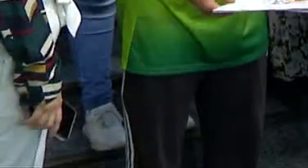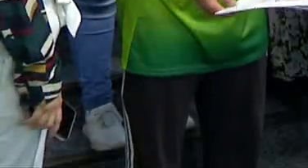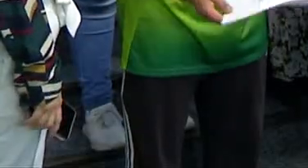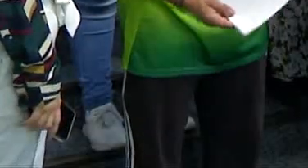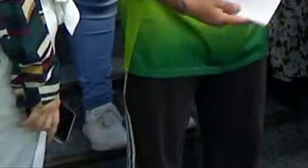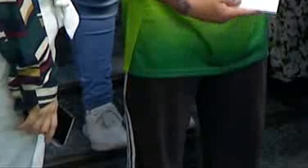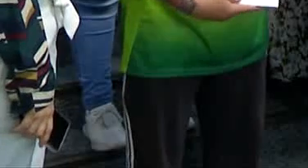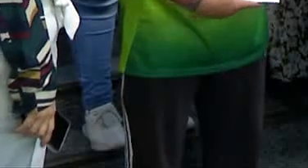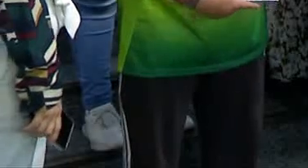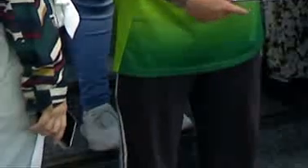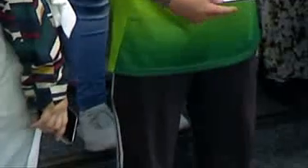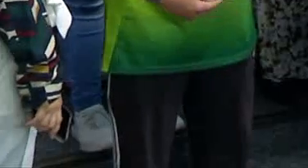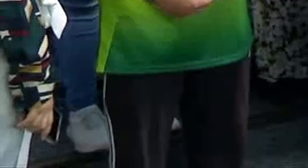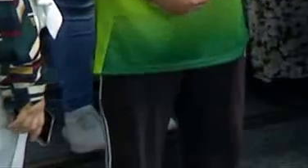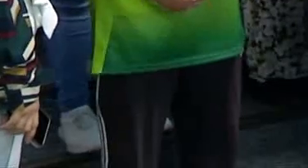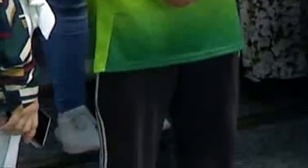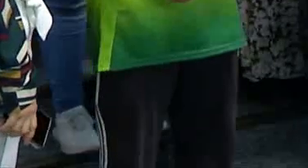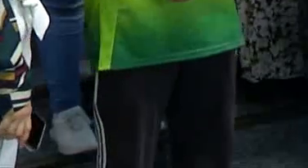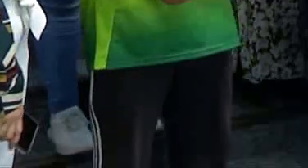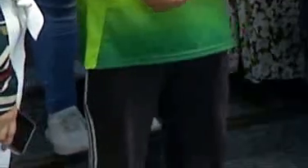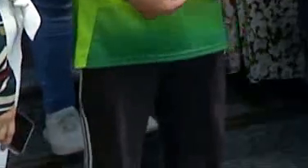mimo para o vereador